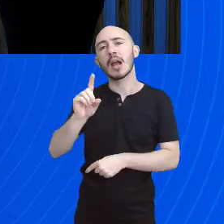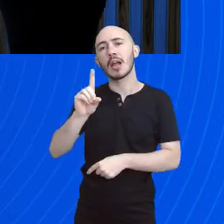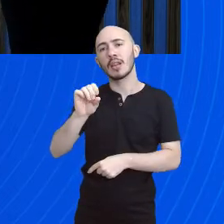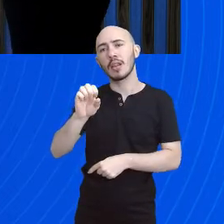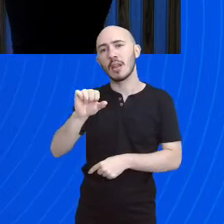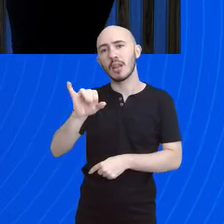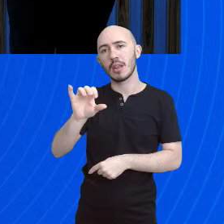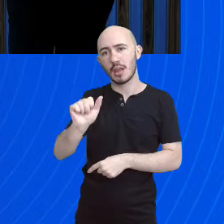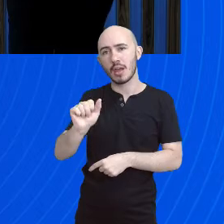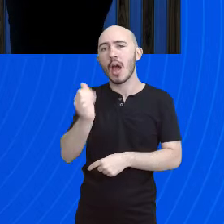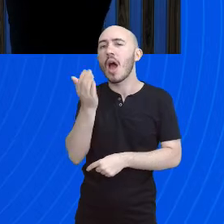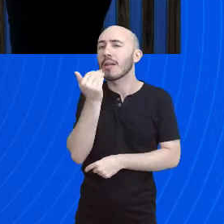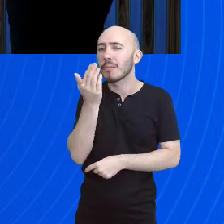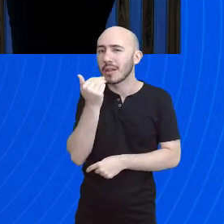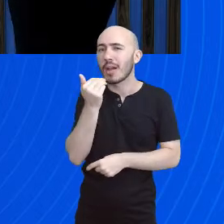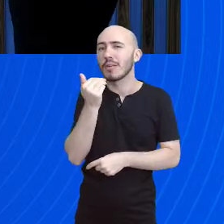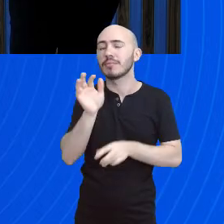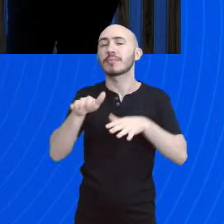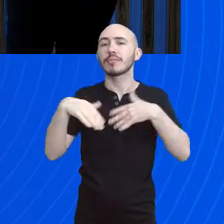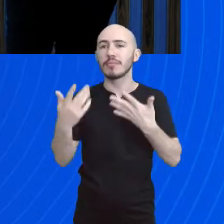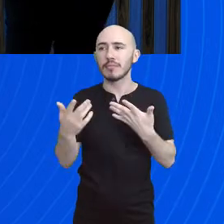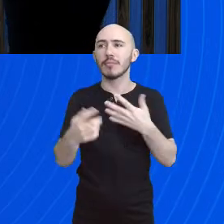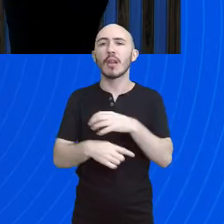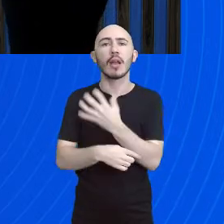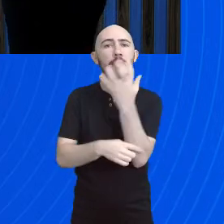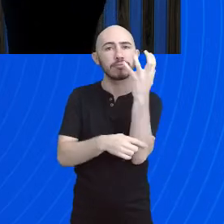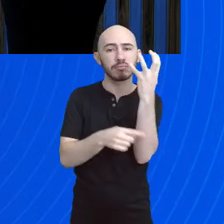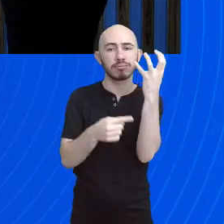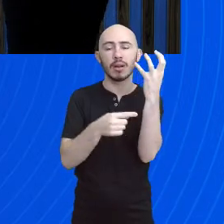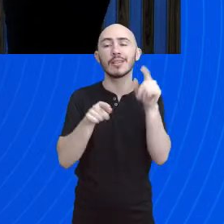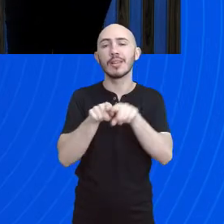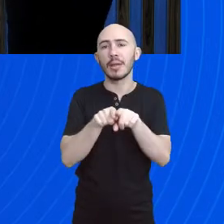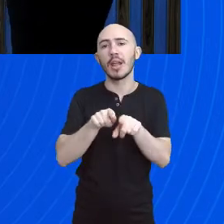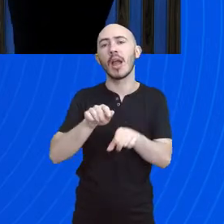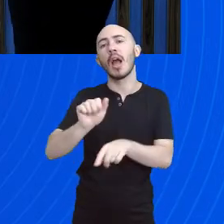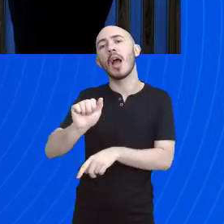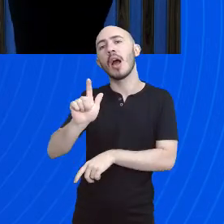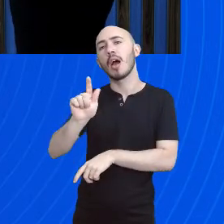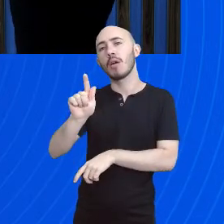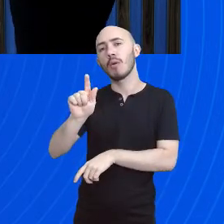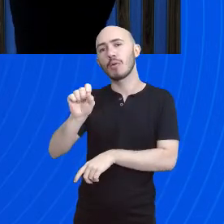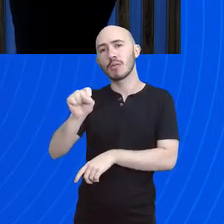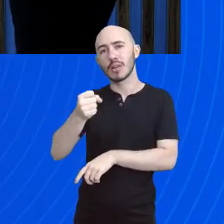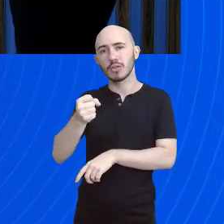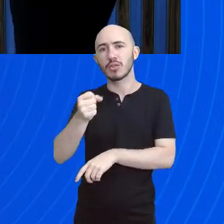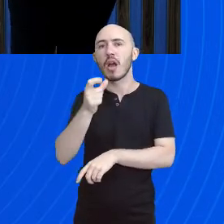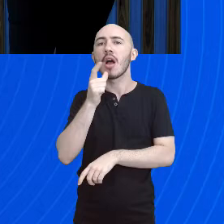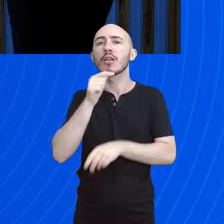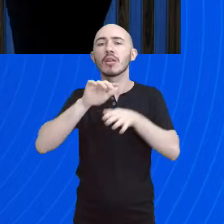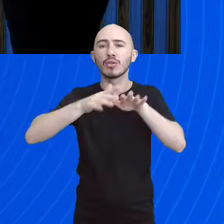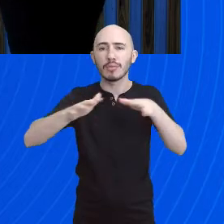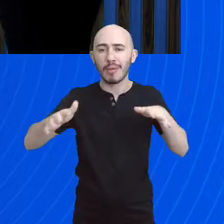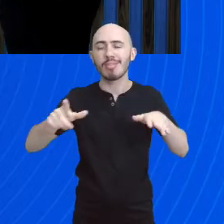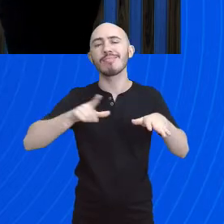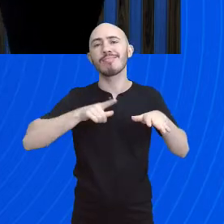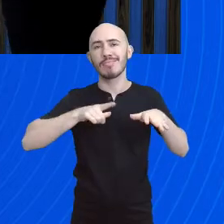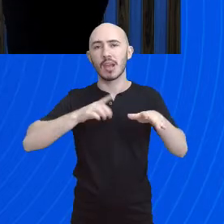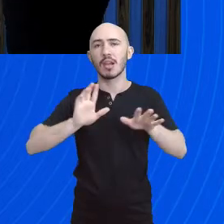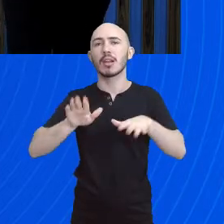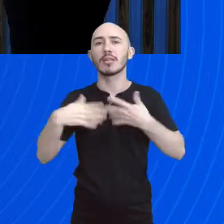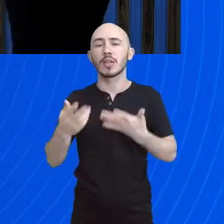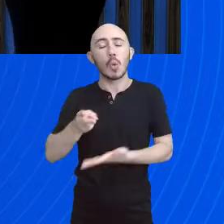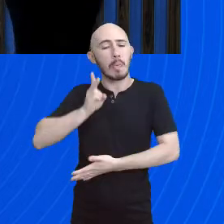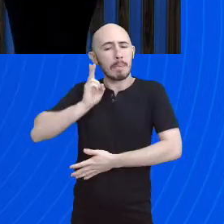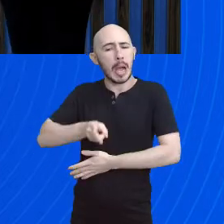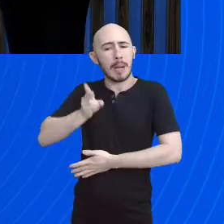produtores. Então, as plantas, as algas do oceano, elas estão ali, ó, mantendo